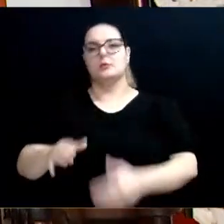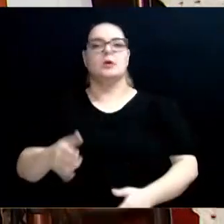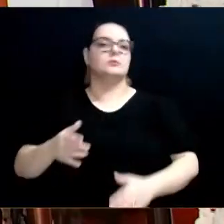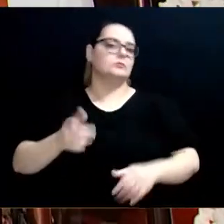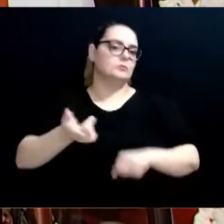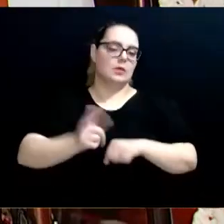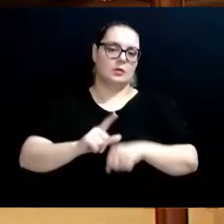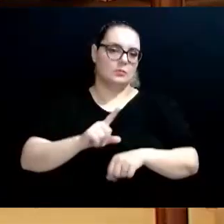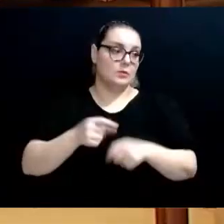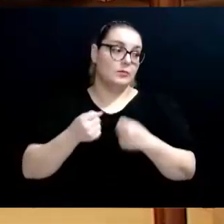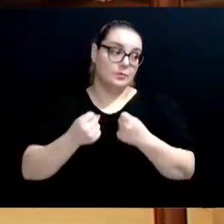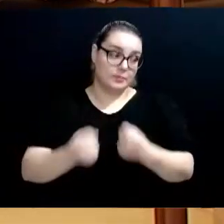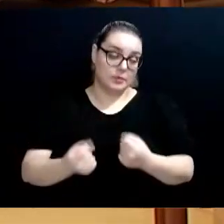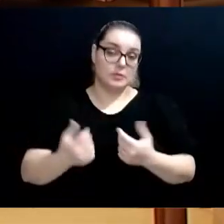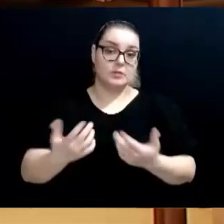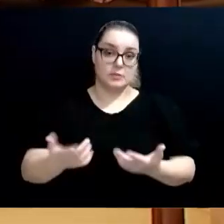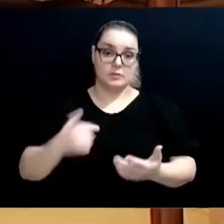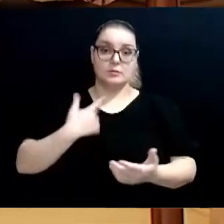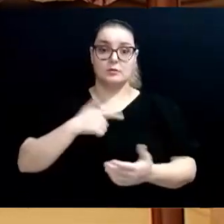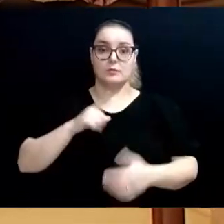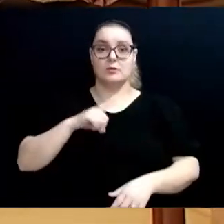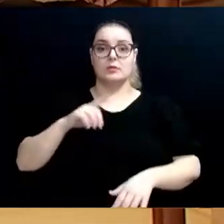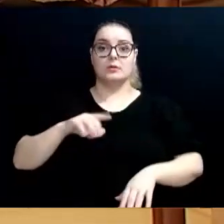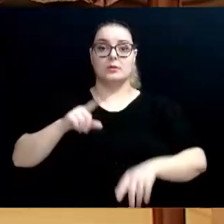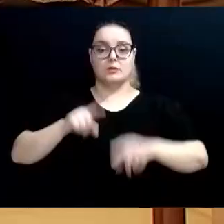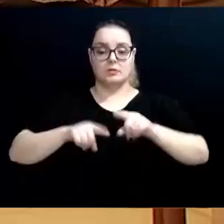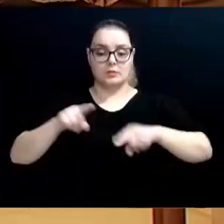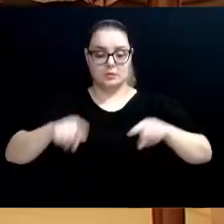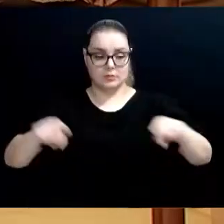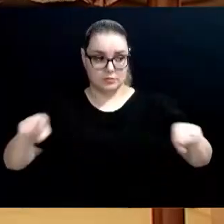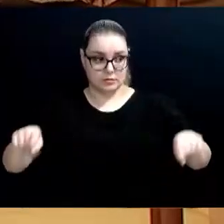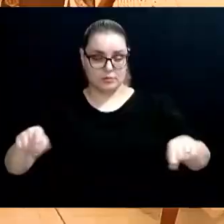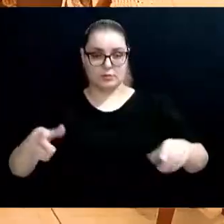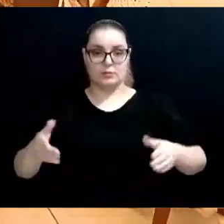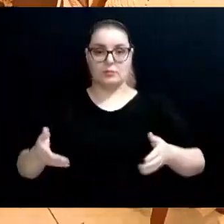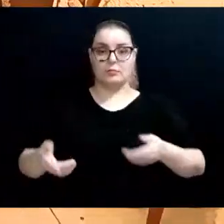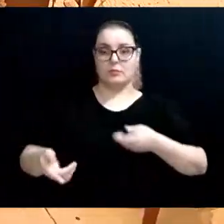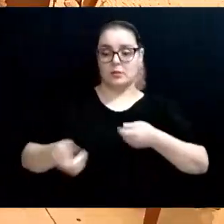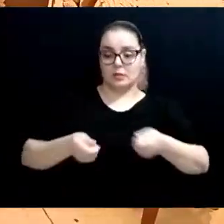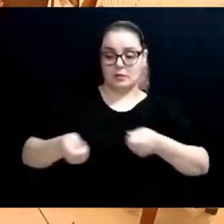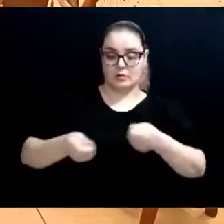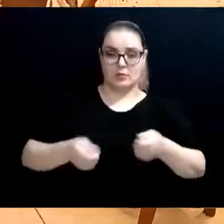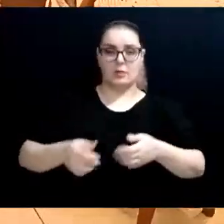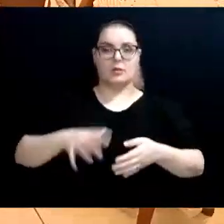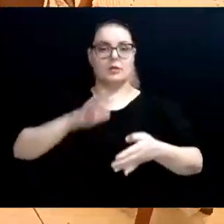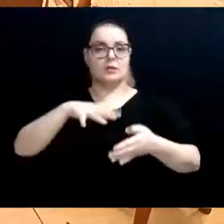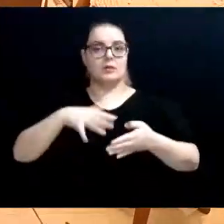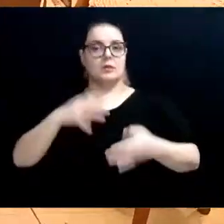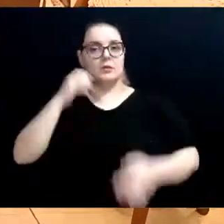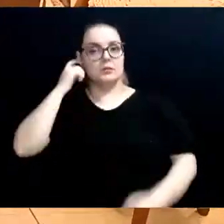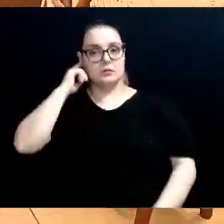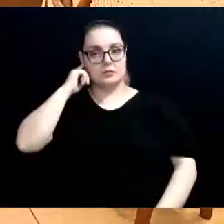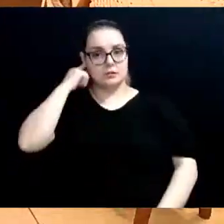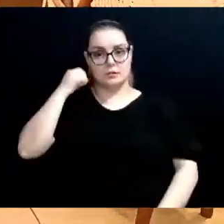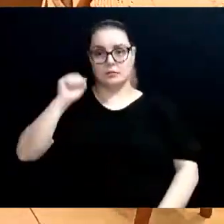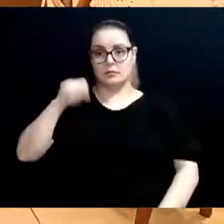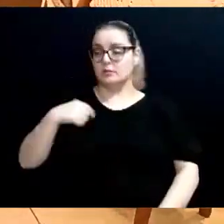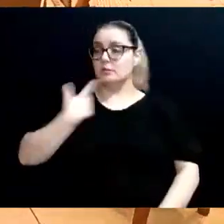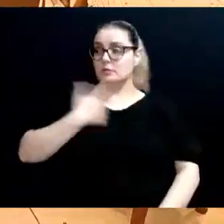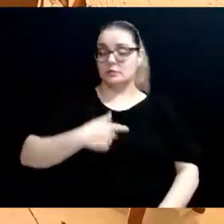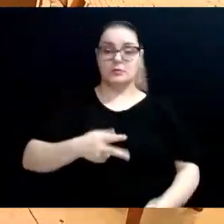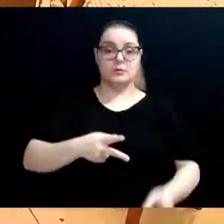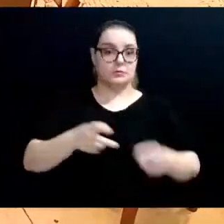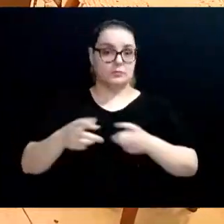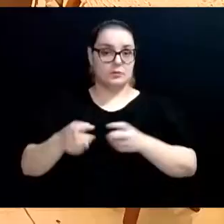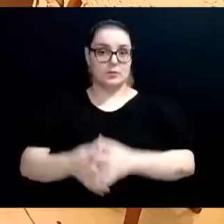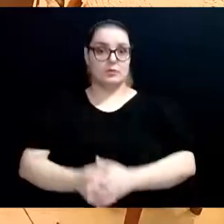ajuda mais com os custos da loja, né? Para não ficar pesado, a gente tem esse variável para balancear essa